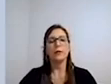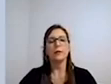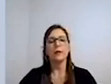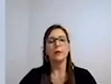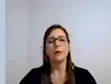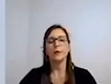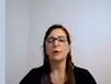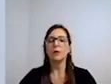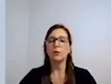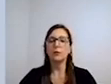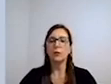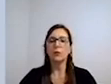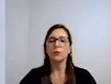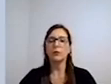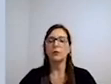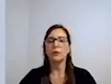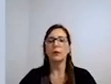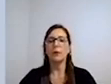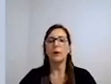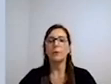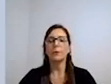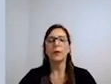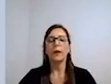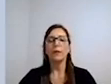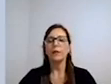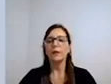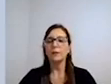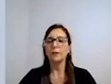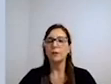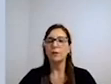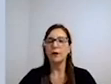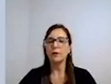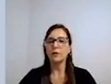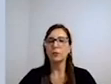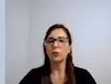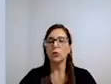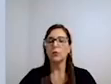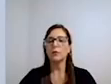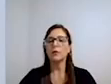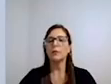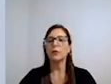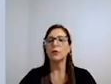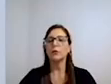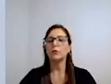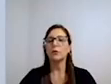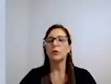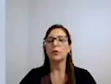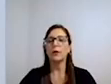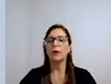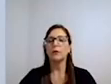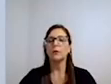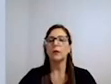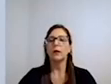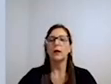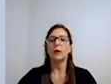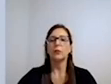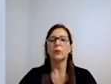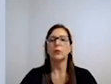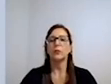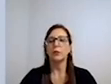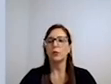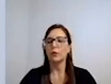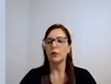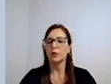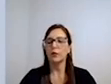na cabeça ou na coluna vertebral. Enfim, existem vários sintomas, né, de acordo com o local onde pode